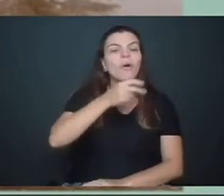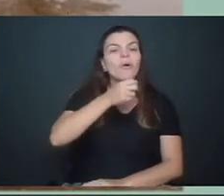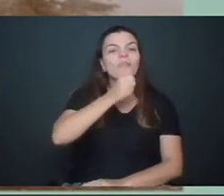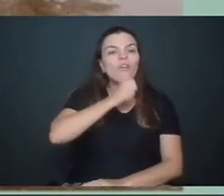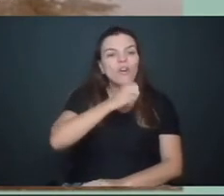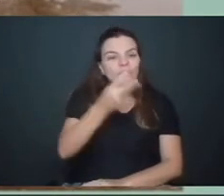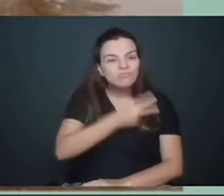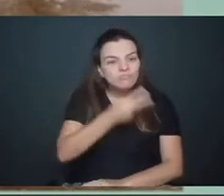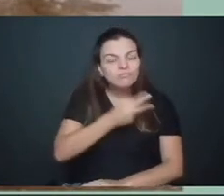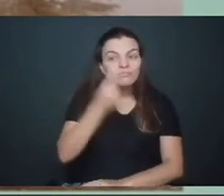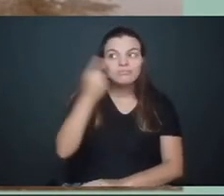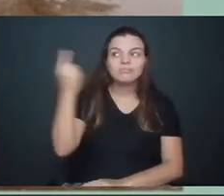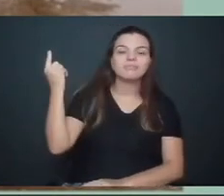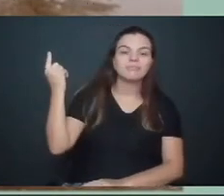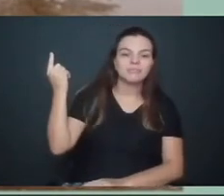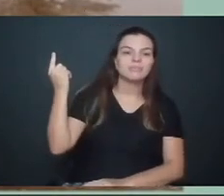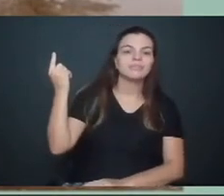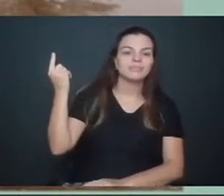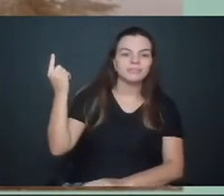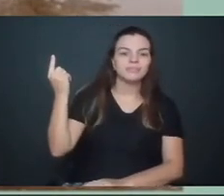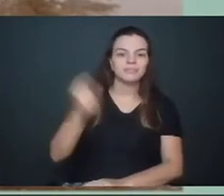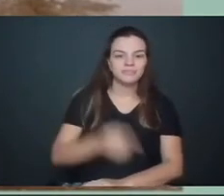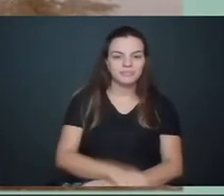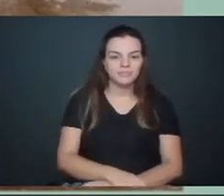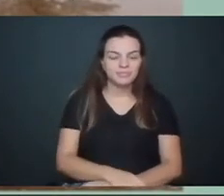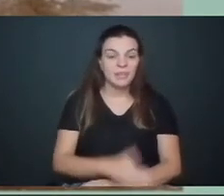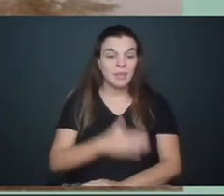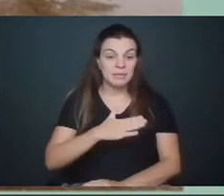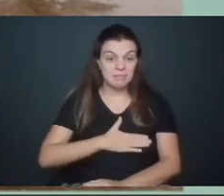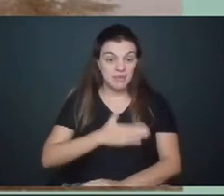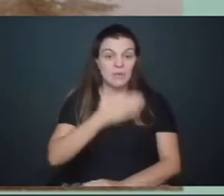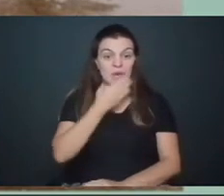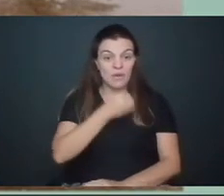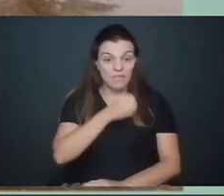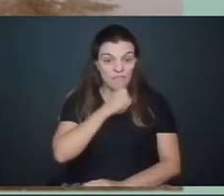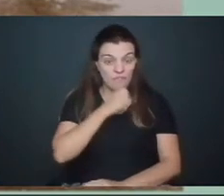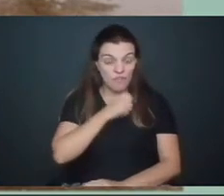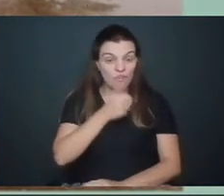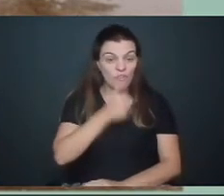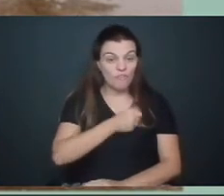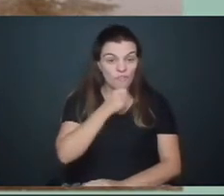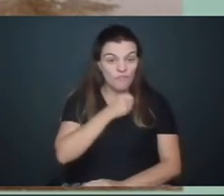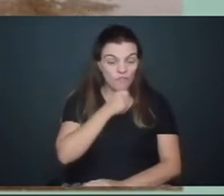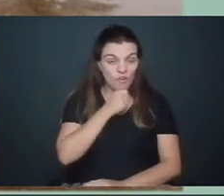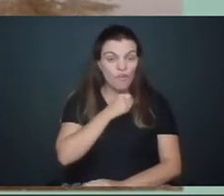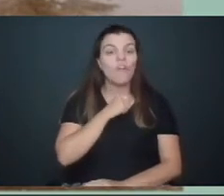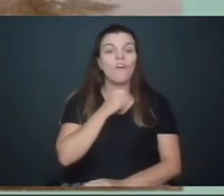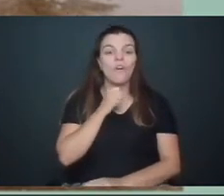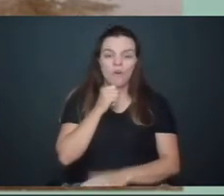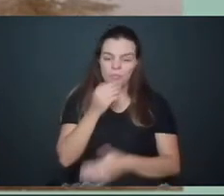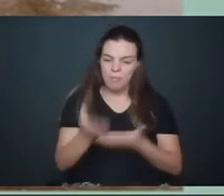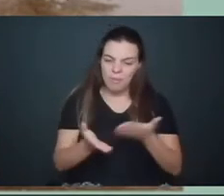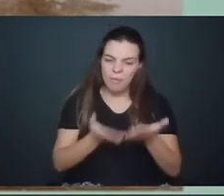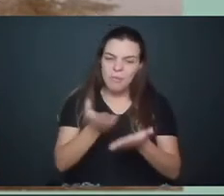nesse comportamento. Eu tive meus avós com essa atividade, exercendo com essa tecnologia